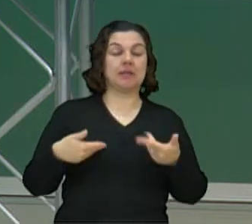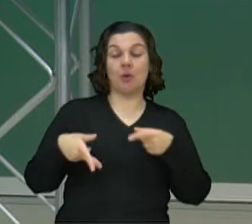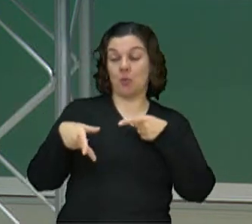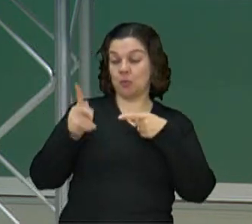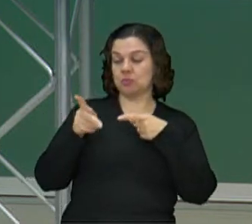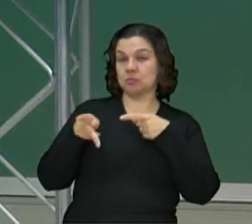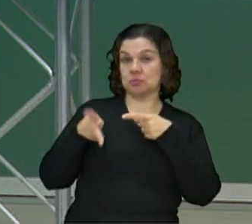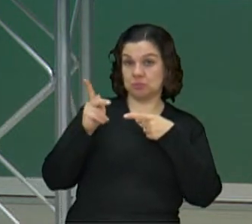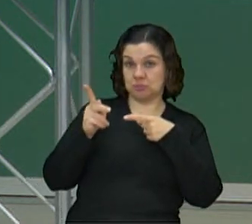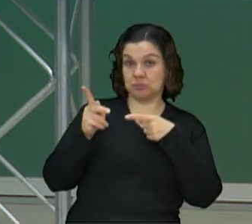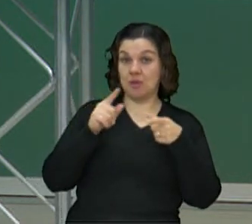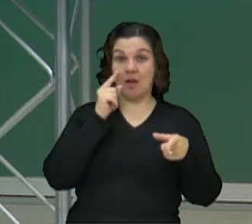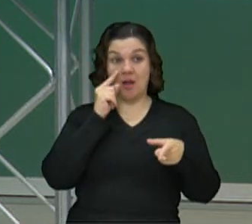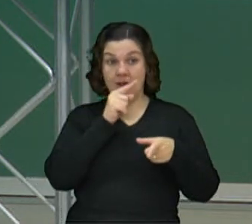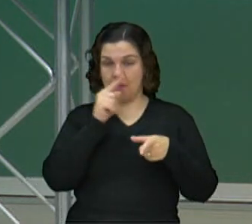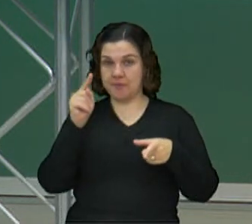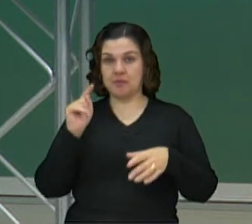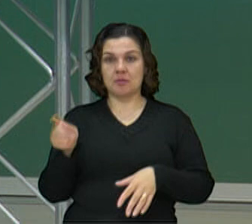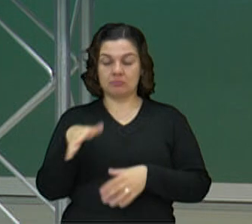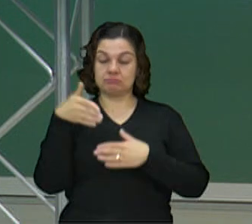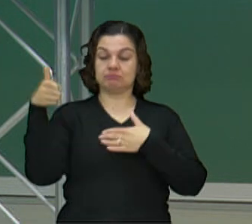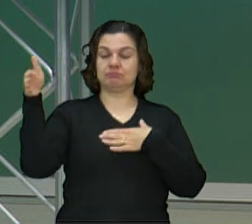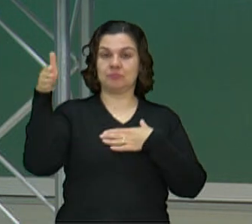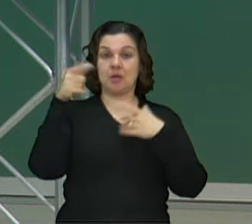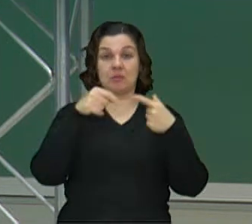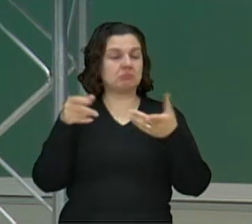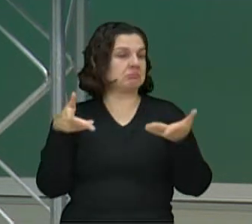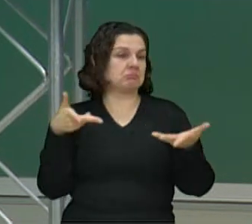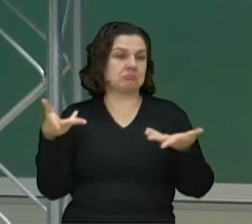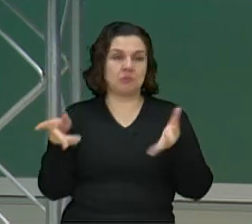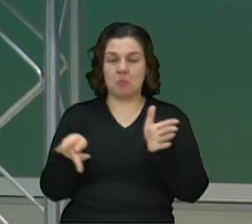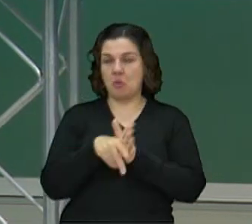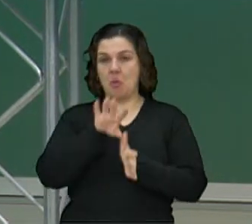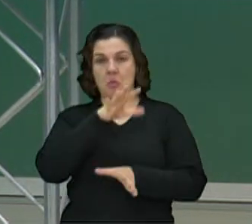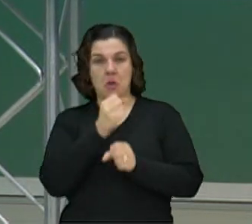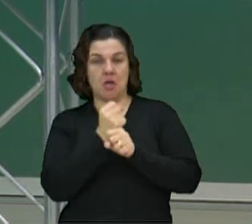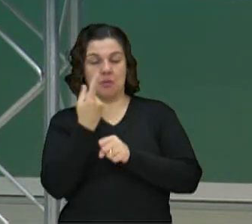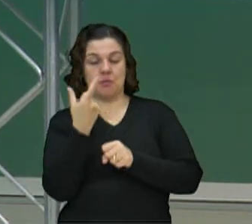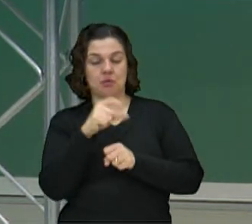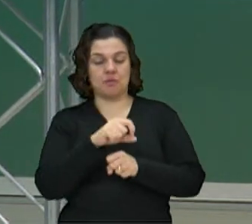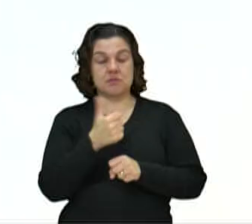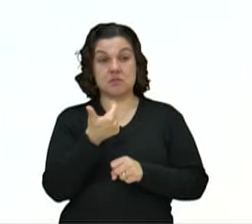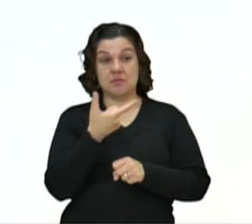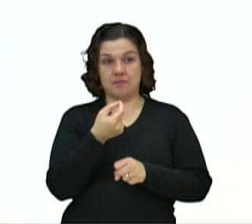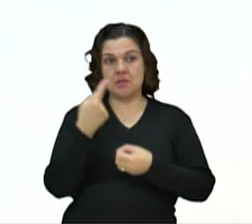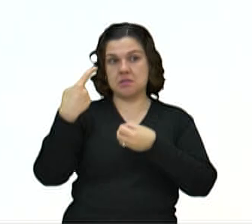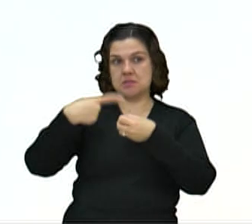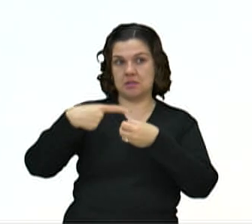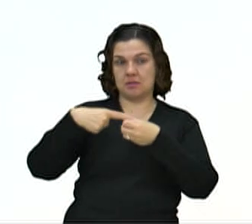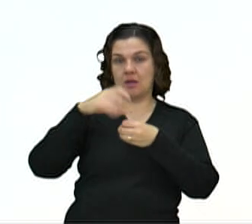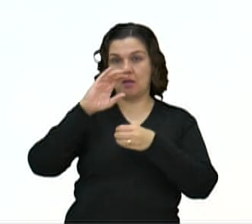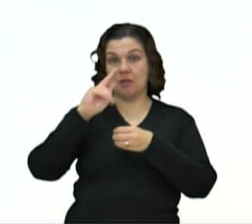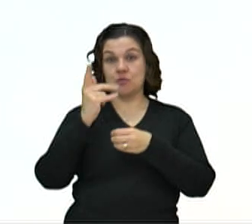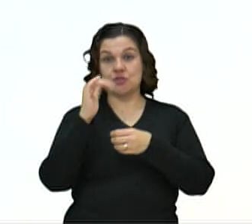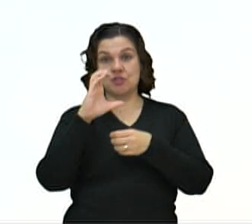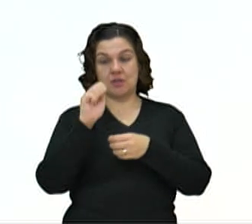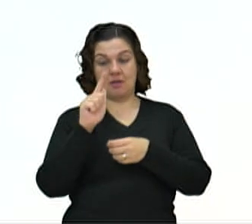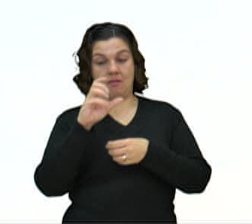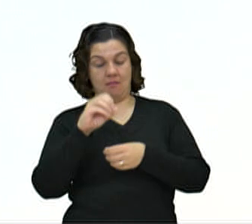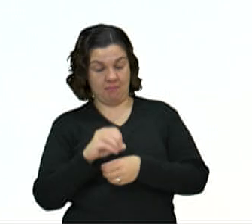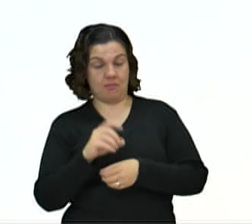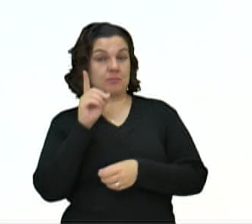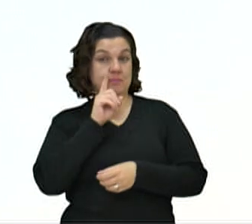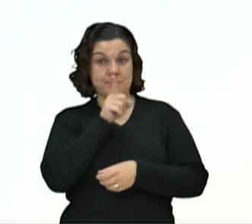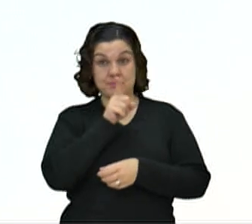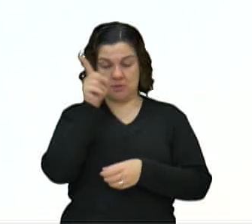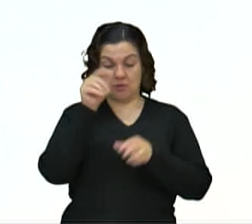Klux Klan, que aqui está numa cerimônia deles por volta de 1920 em Chicago, nos Estados Unidos. Então, um grupo